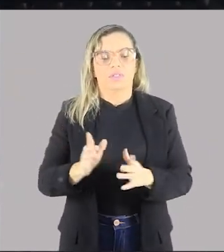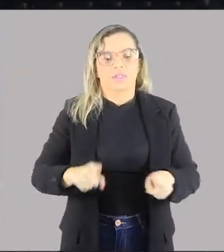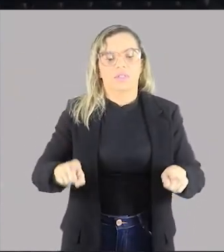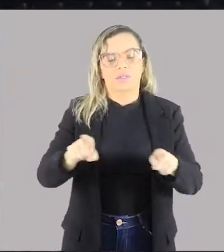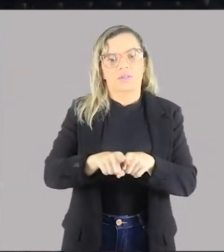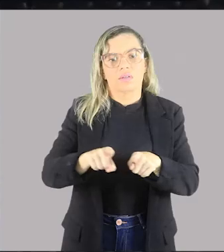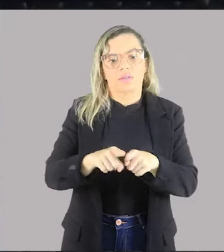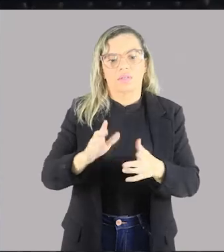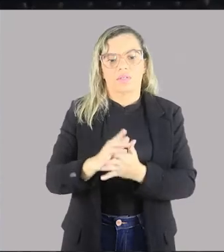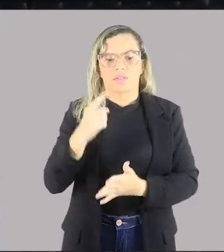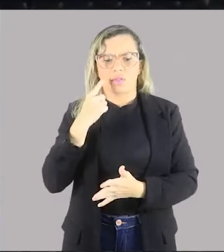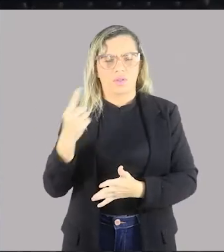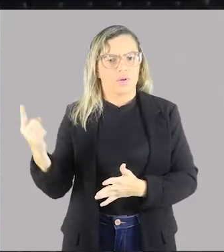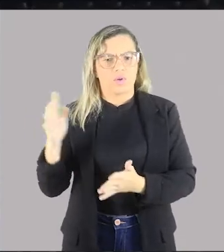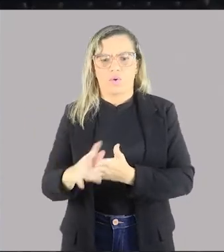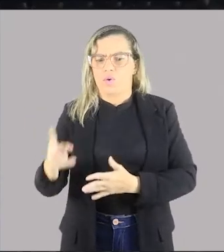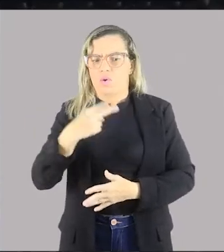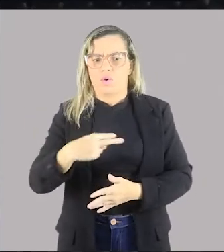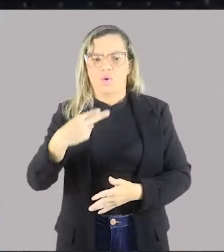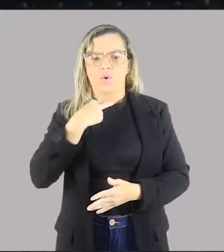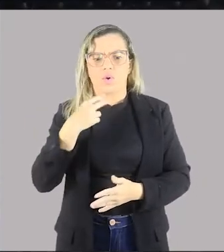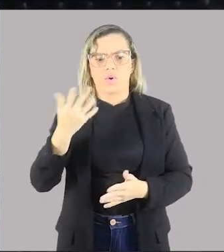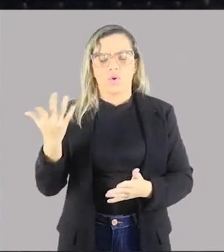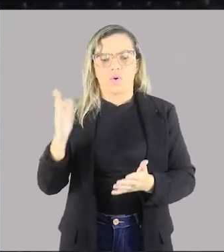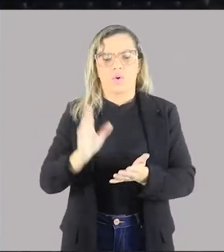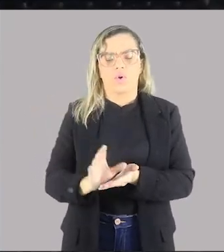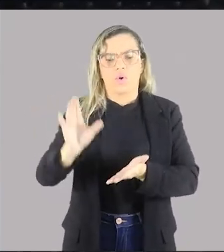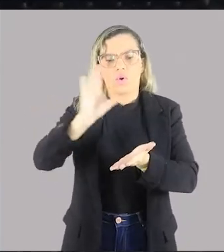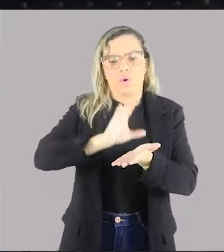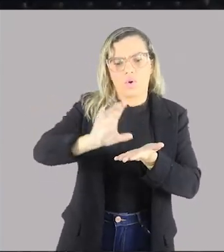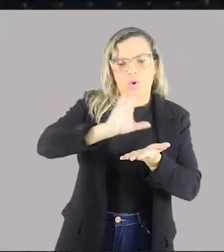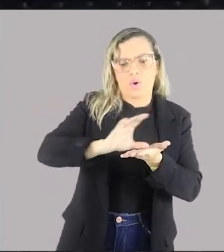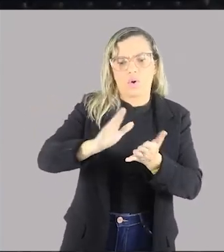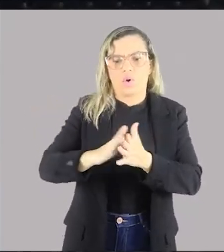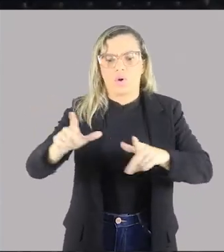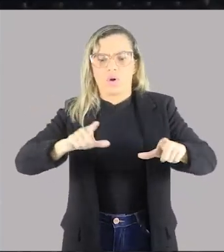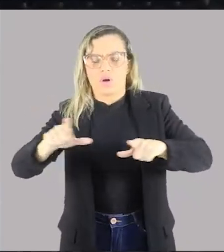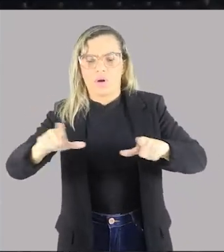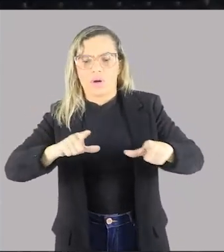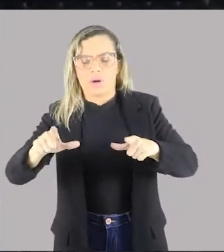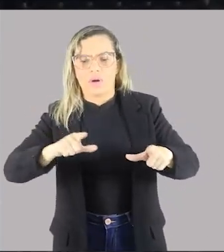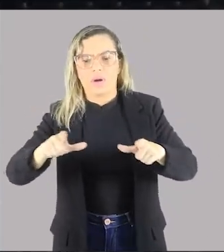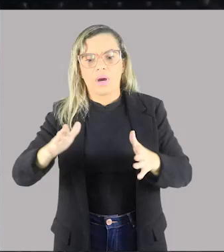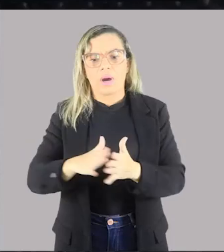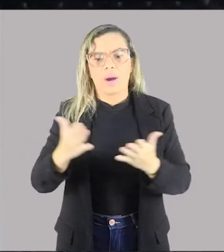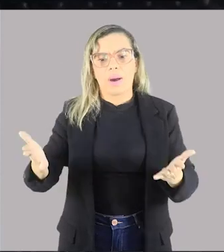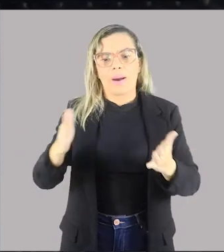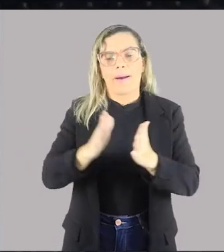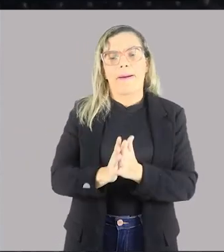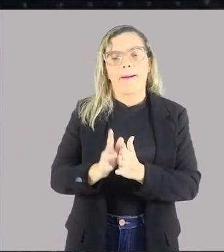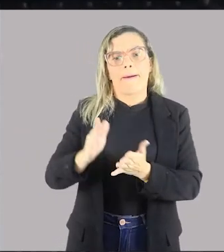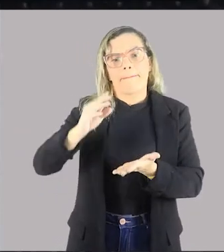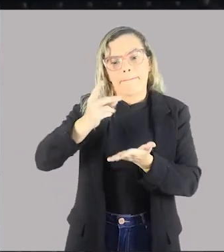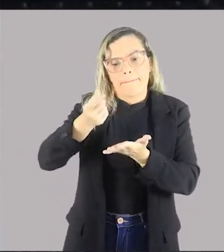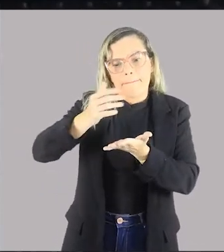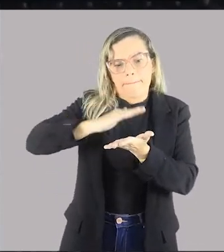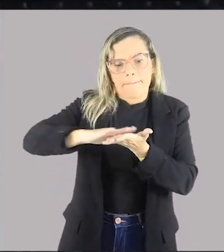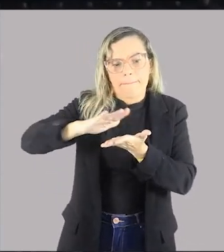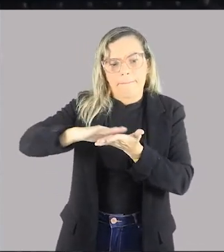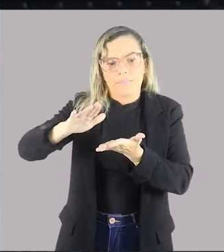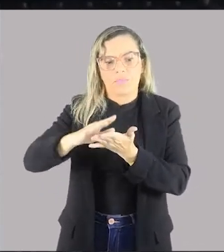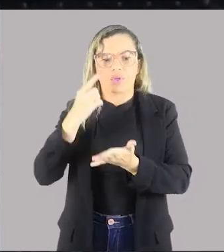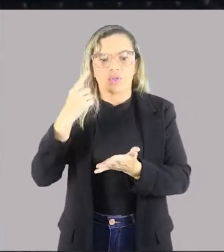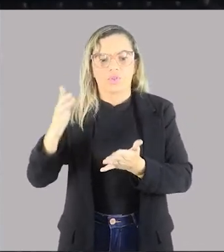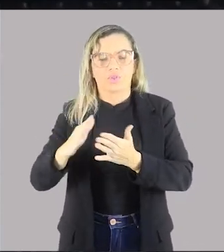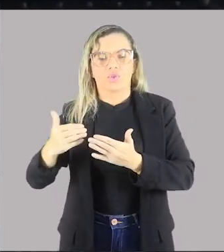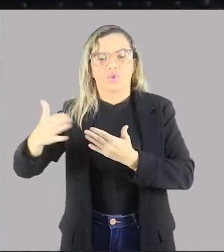estar recebendo comissão, emprego ou pensão de Estado estrangeiro, dever de lealdade ao Estado brasileiro nesse